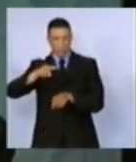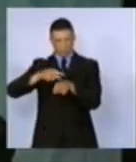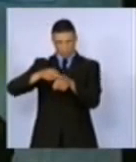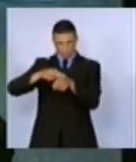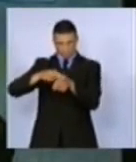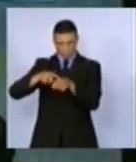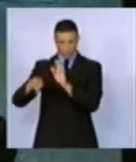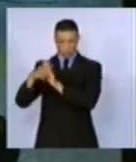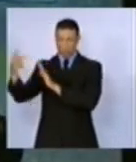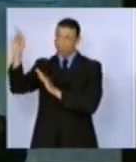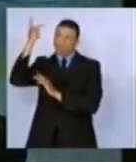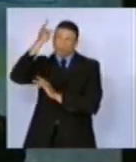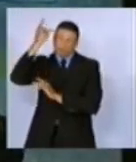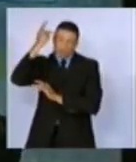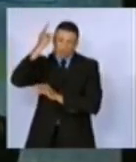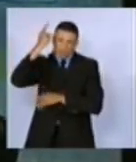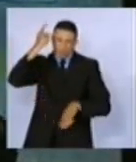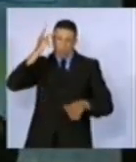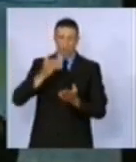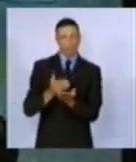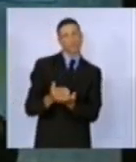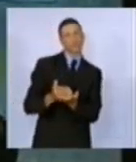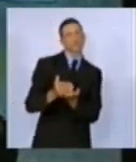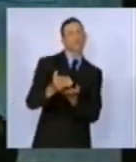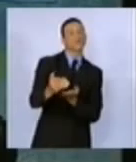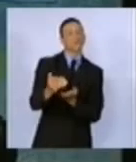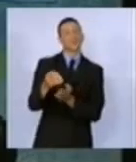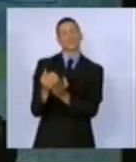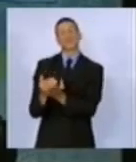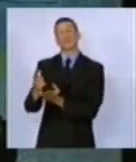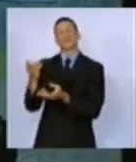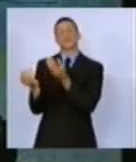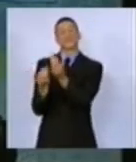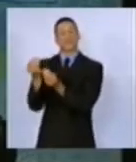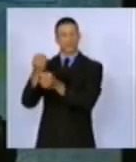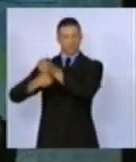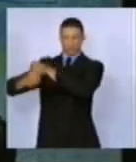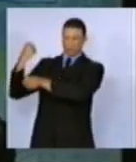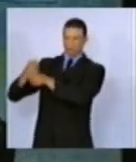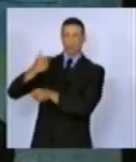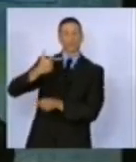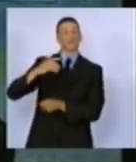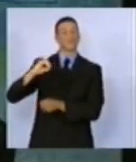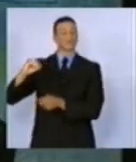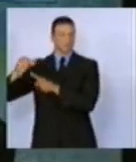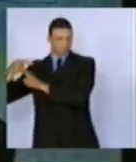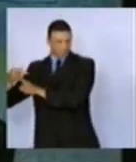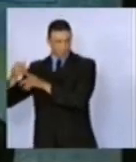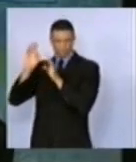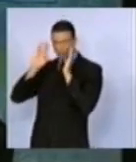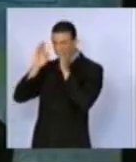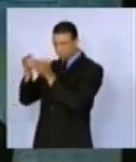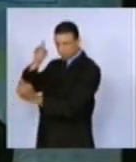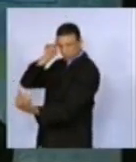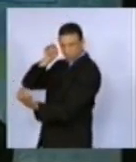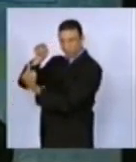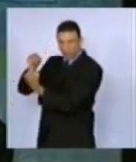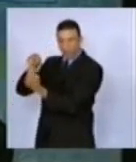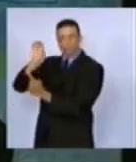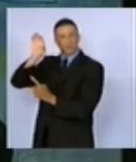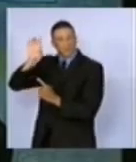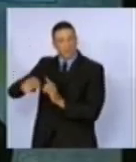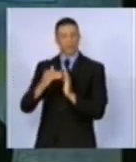Estado de São Paulo ele teve início com a criação de comissão de bioenergia lá em 2007 que tinha o principal objetivo de estabelecer